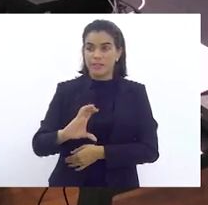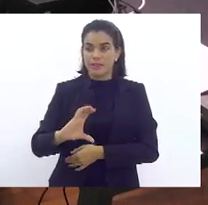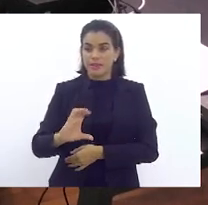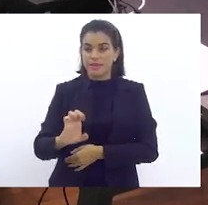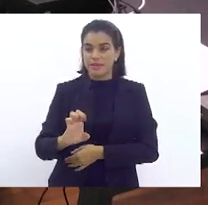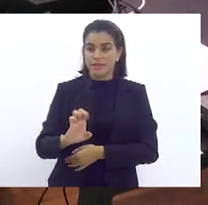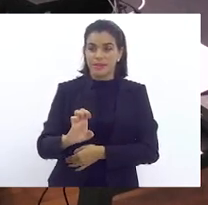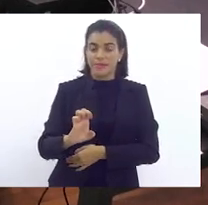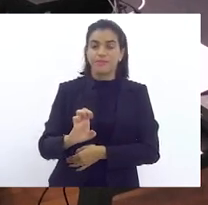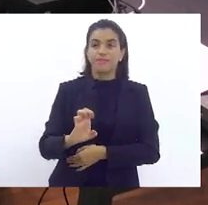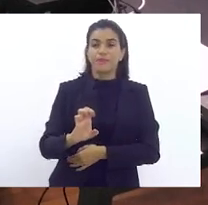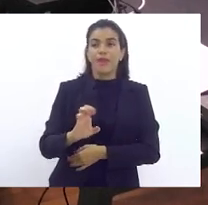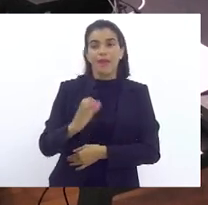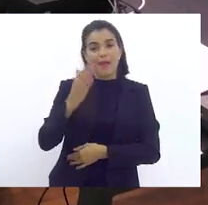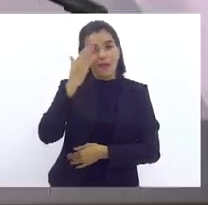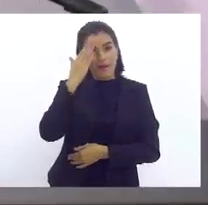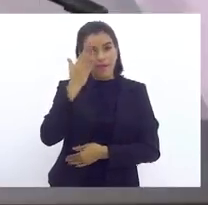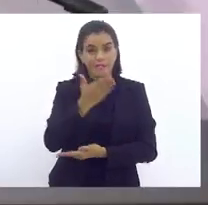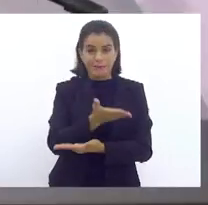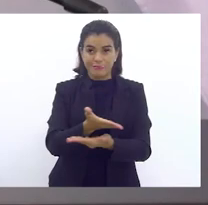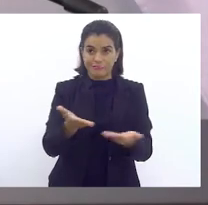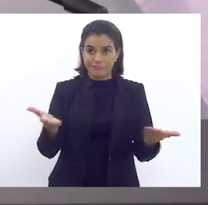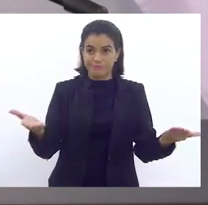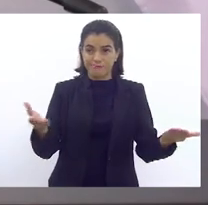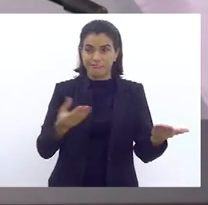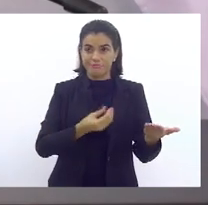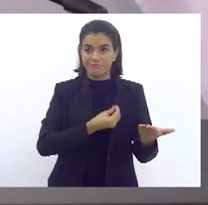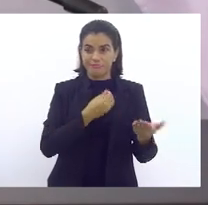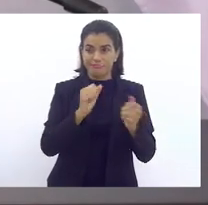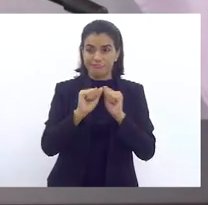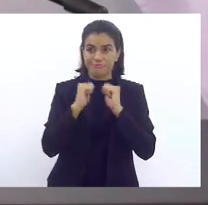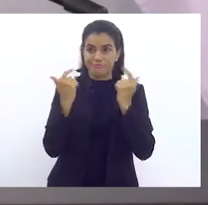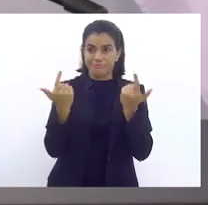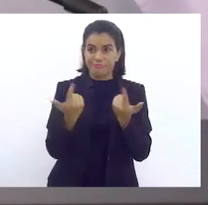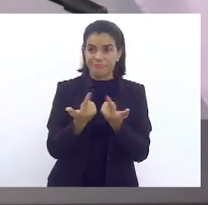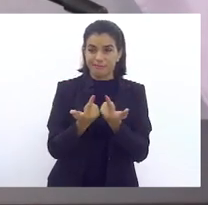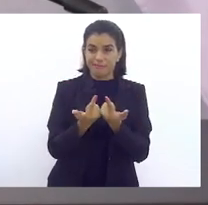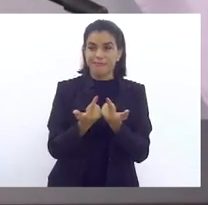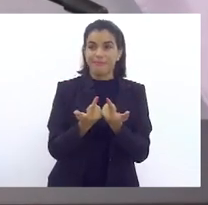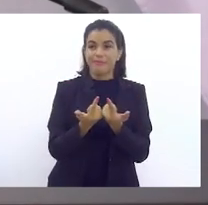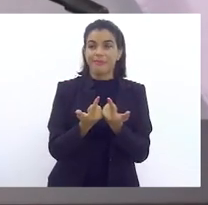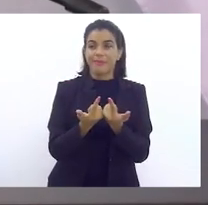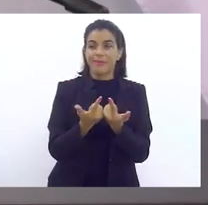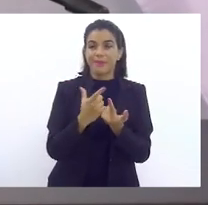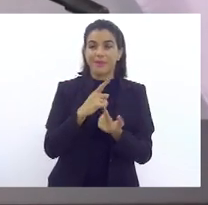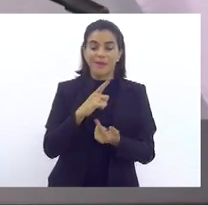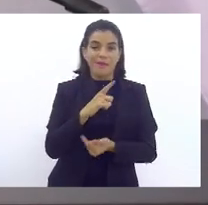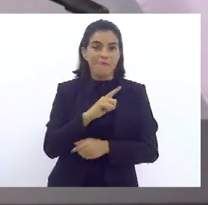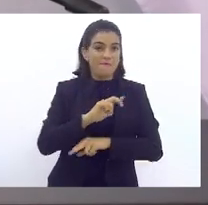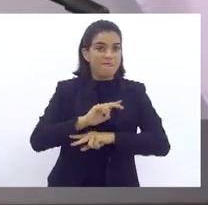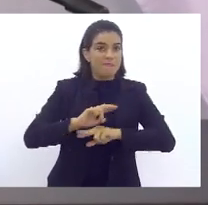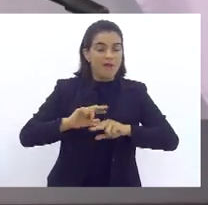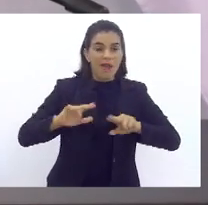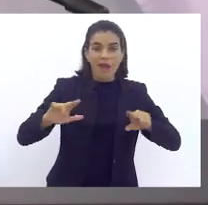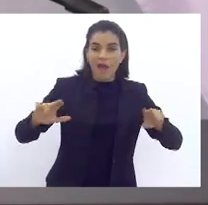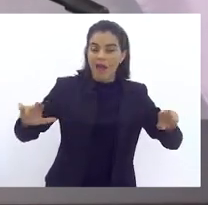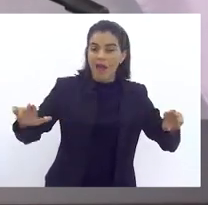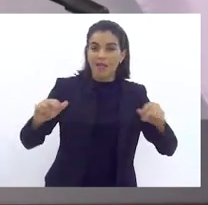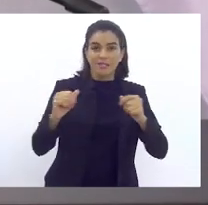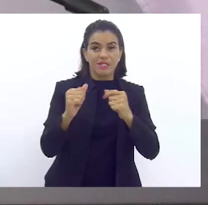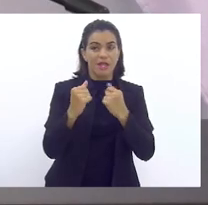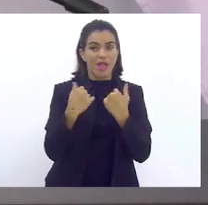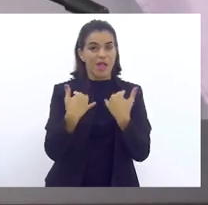vocês o dia de hoje aqui na Assembleia Legislativa tá sendo muito disputado tem várias audiências públicas